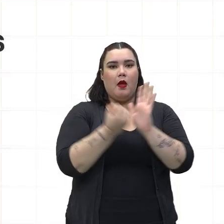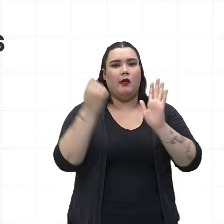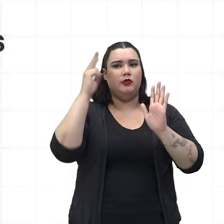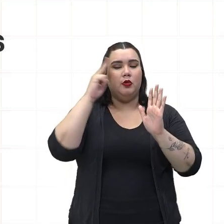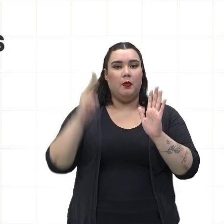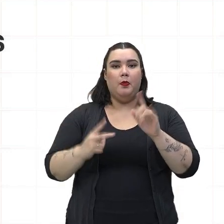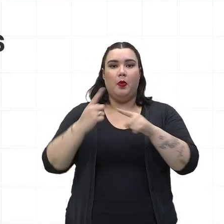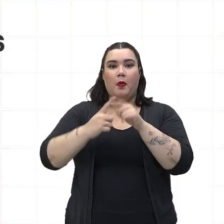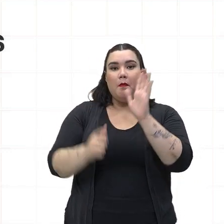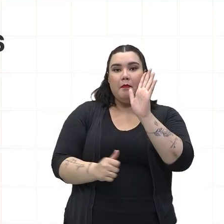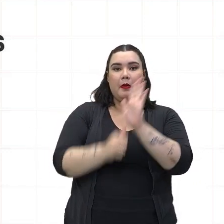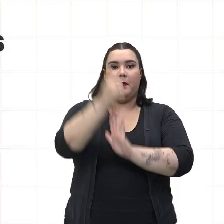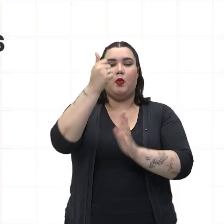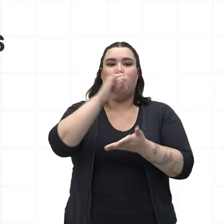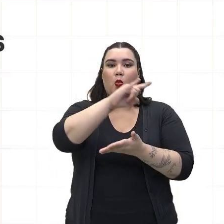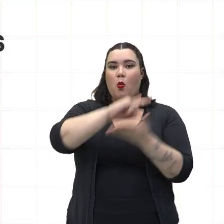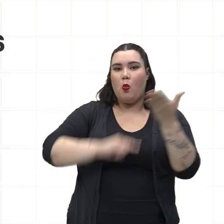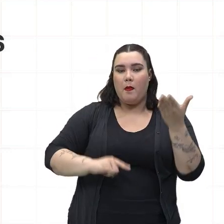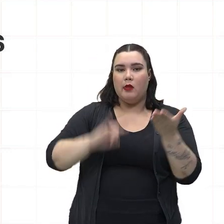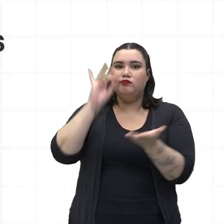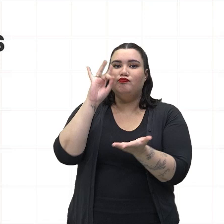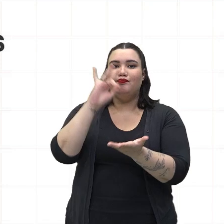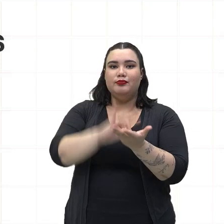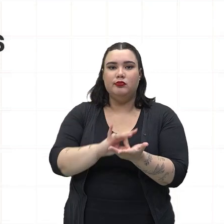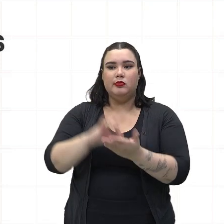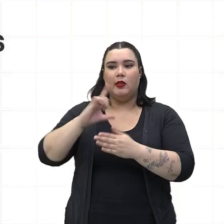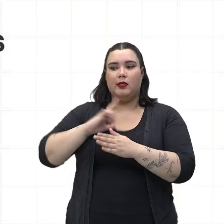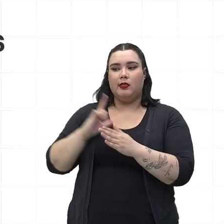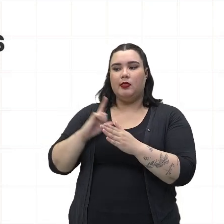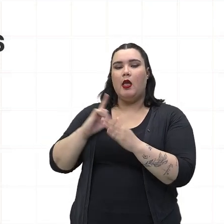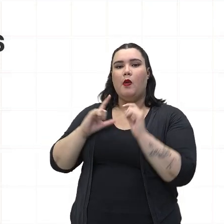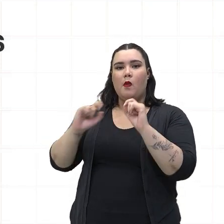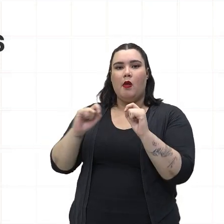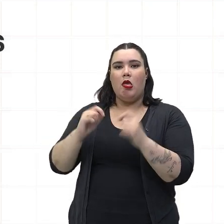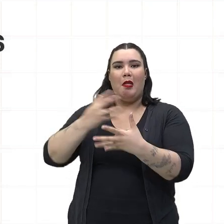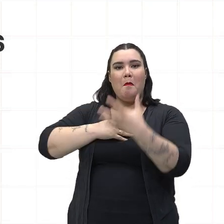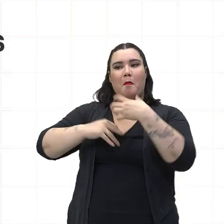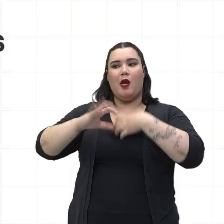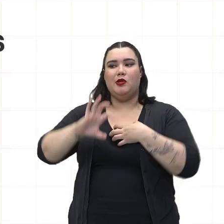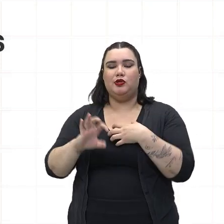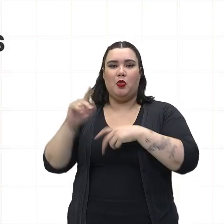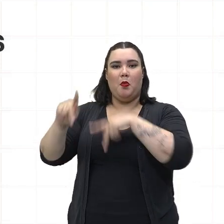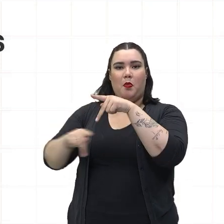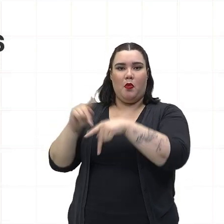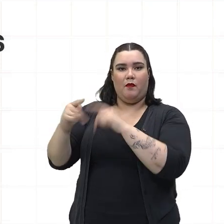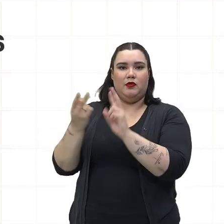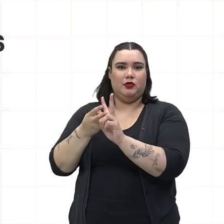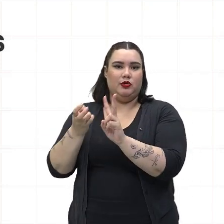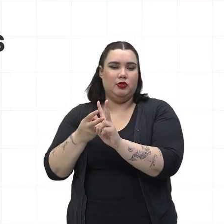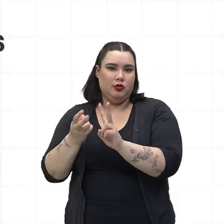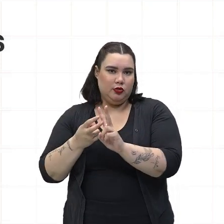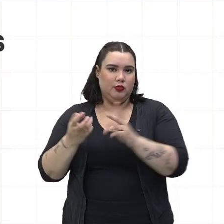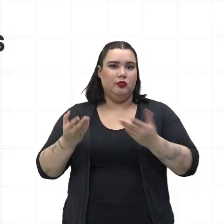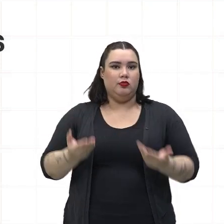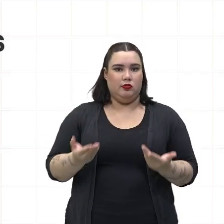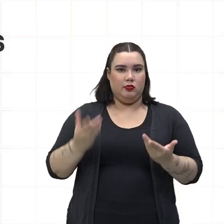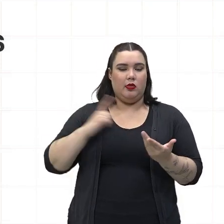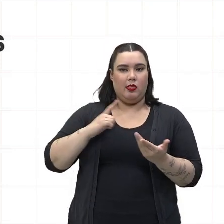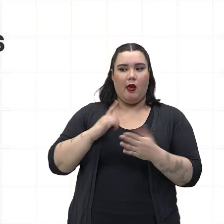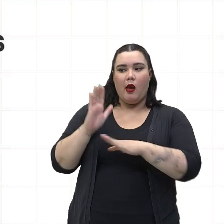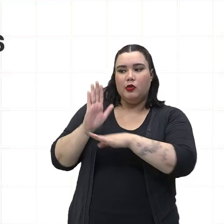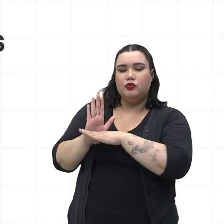foi a primeira Carta Magna a, de fato, olhar a questão indígena com um olho menos paternalista,